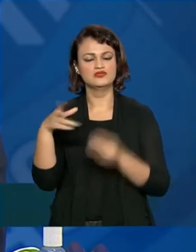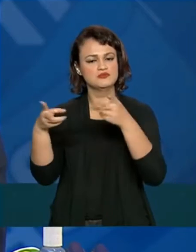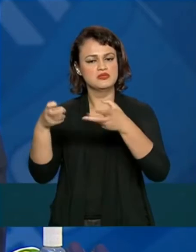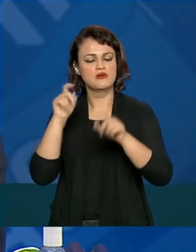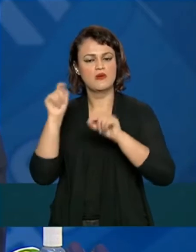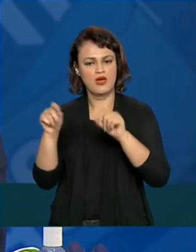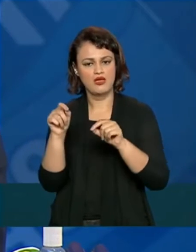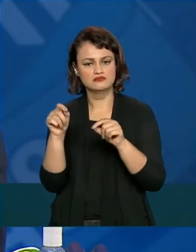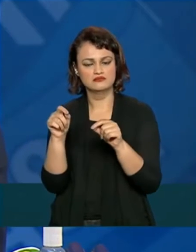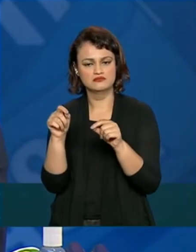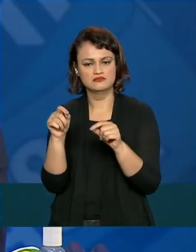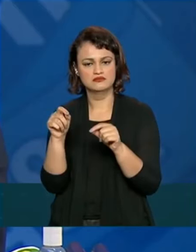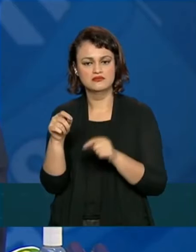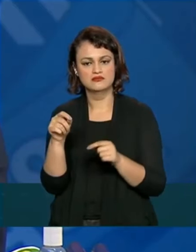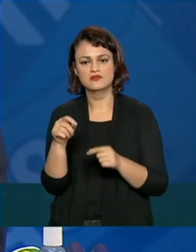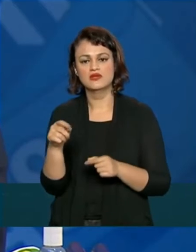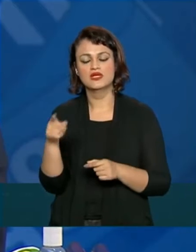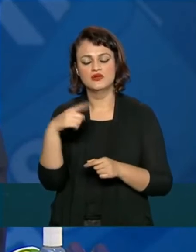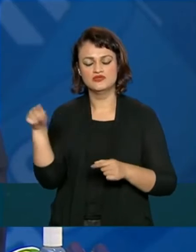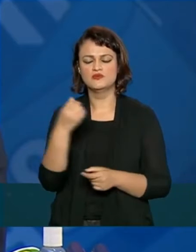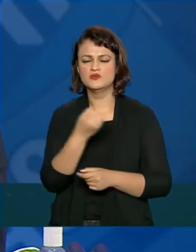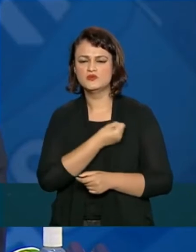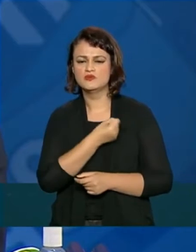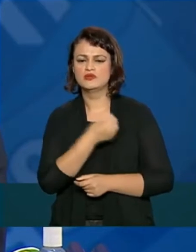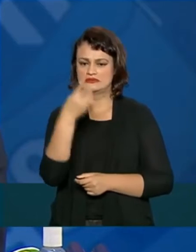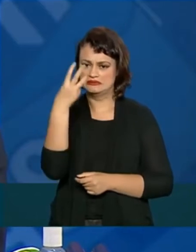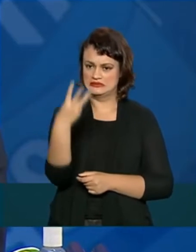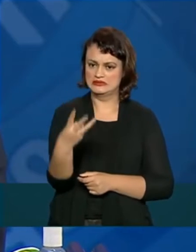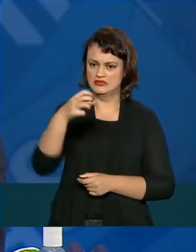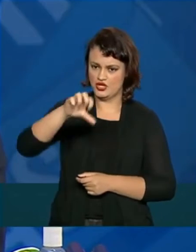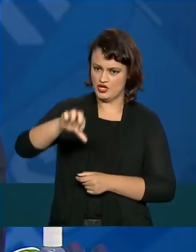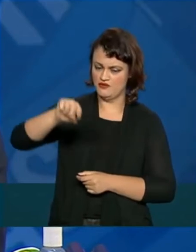vê que, portanto, nós tivemos um número de